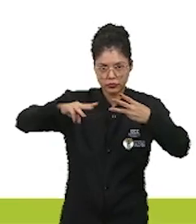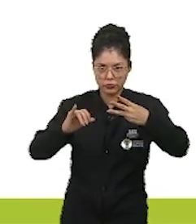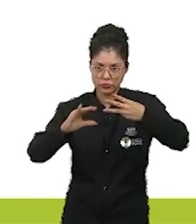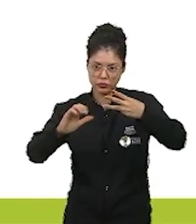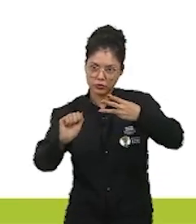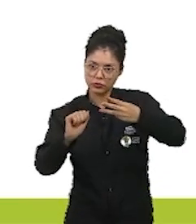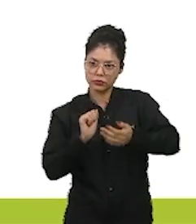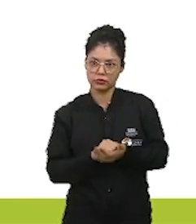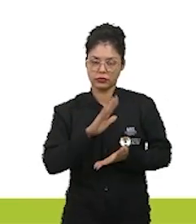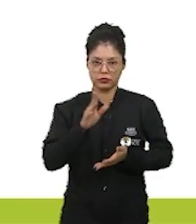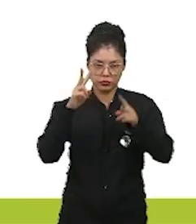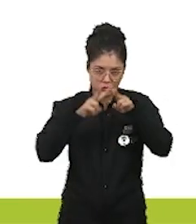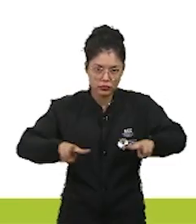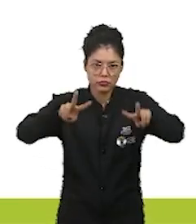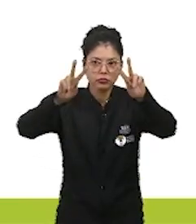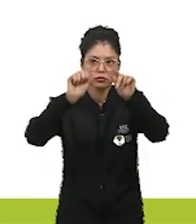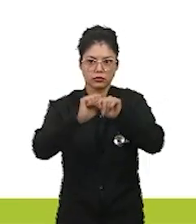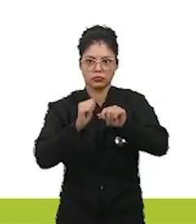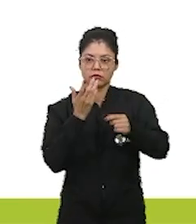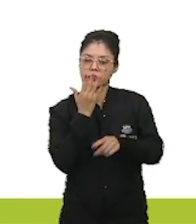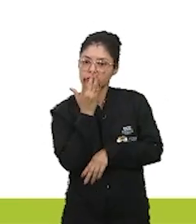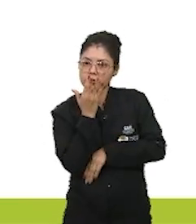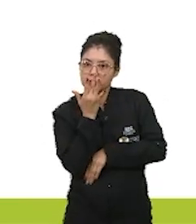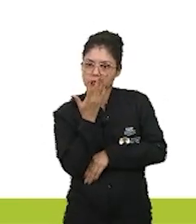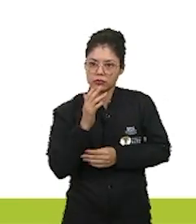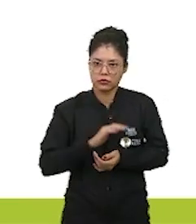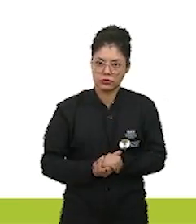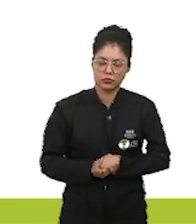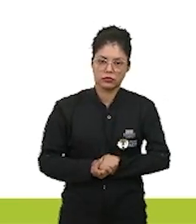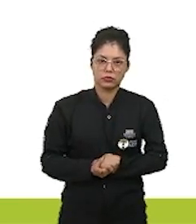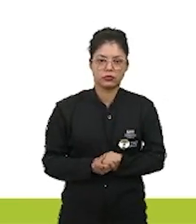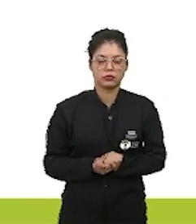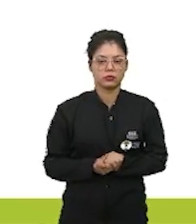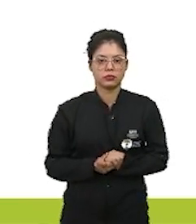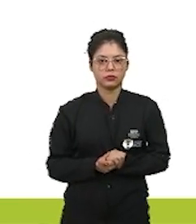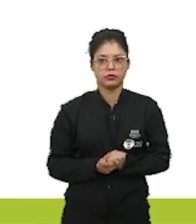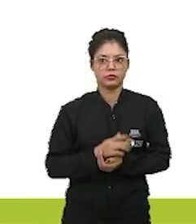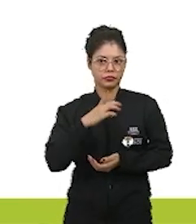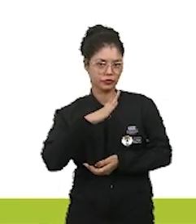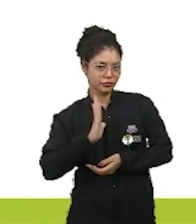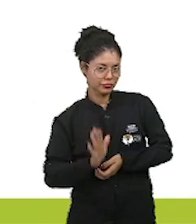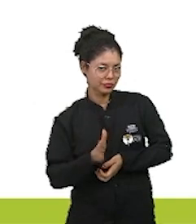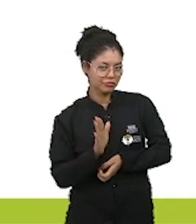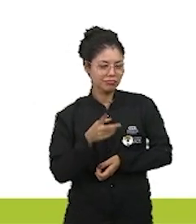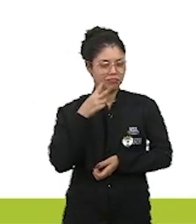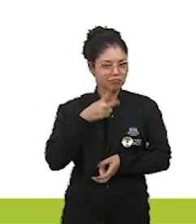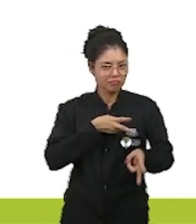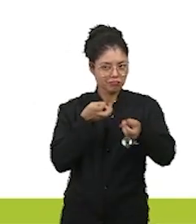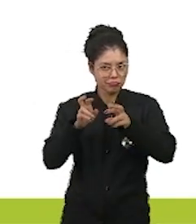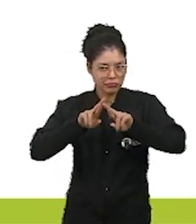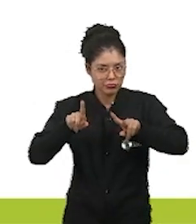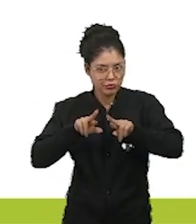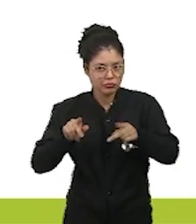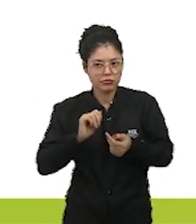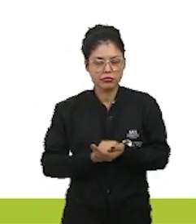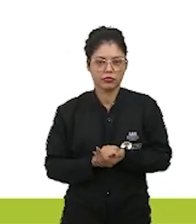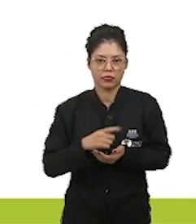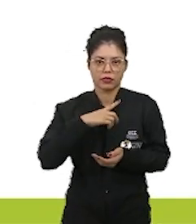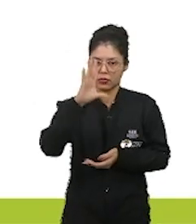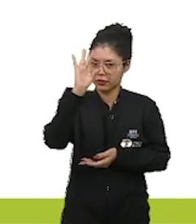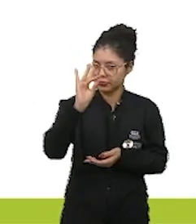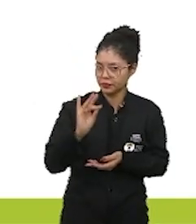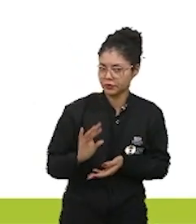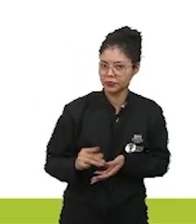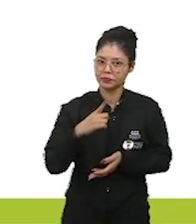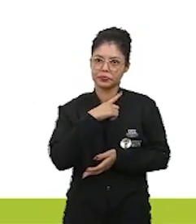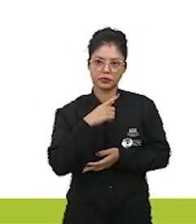já está bem visível, né, pela coloração dessa rocha, do granito, já dá para diferenciar aí que cada um,